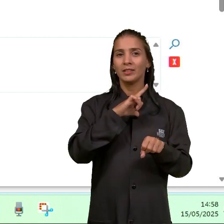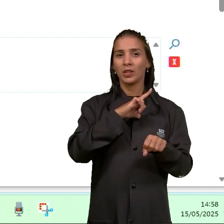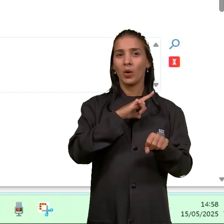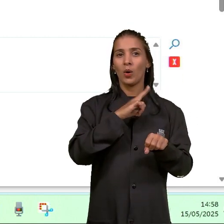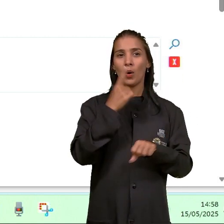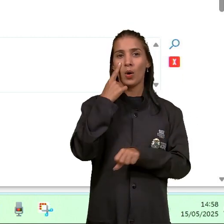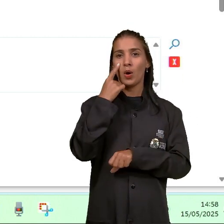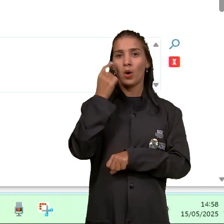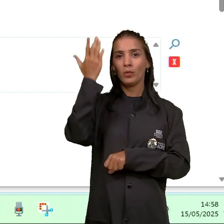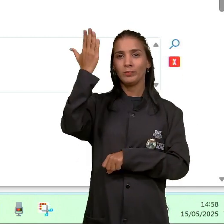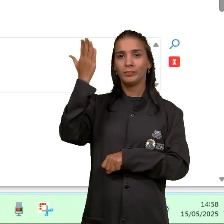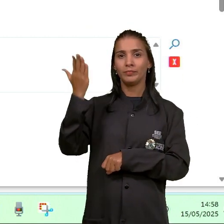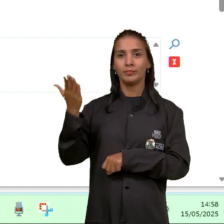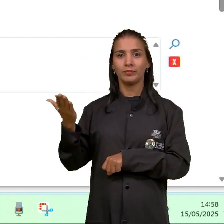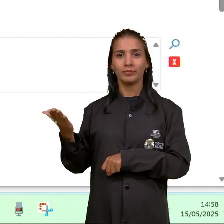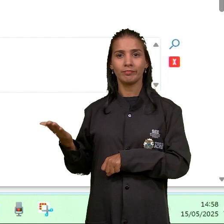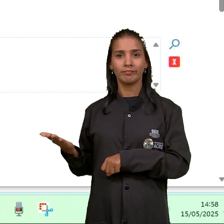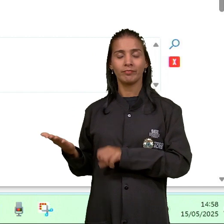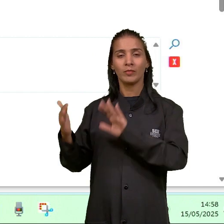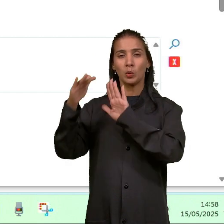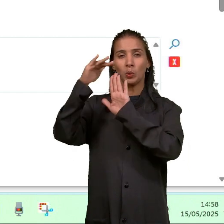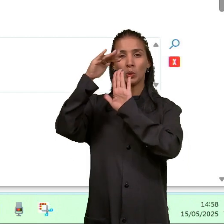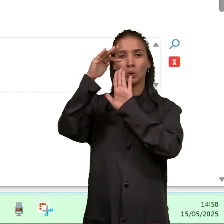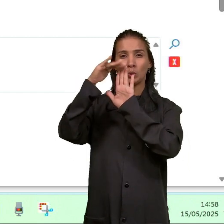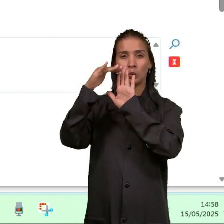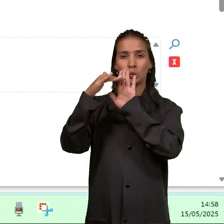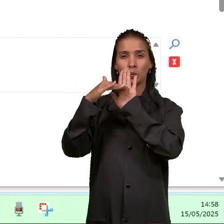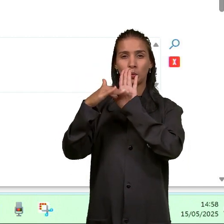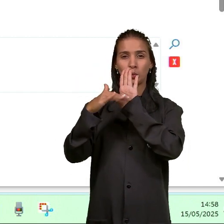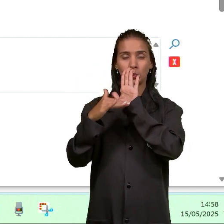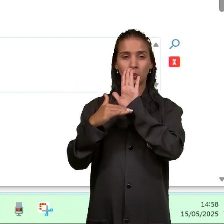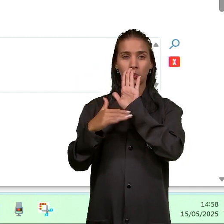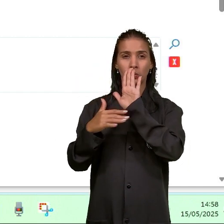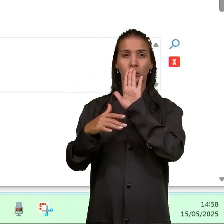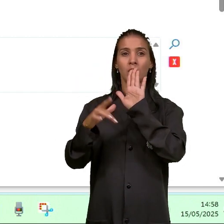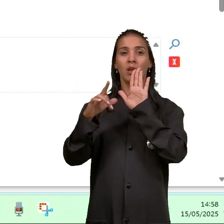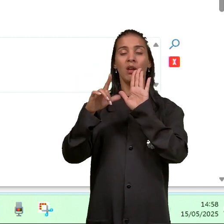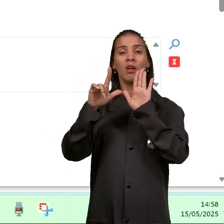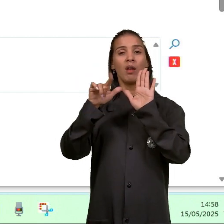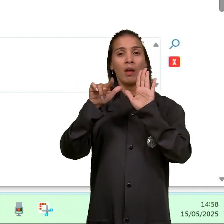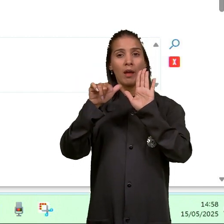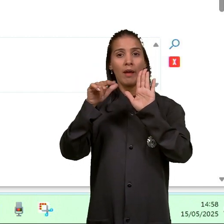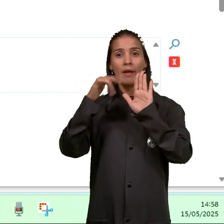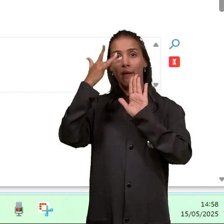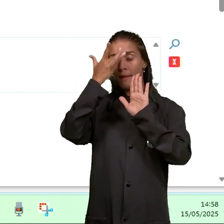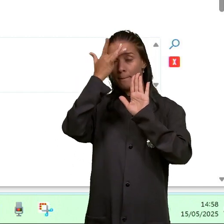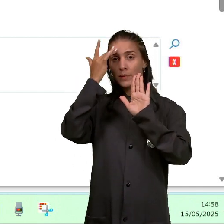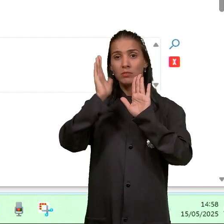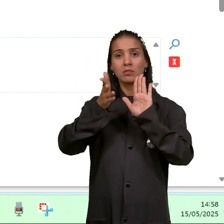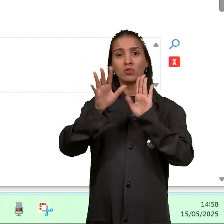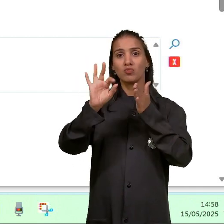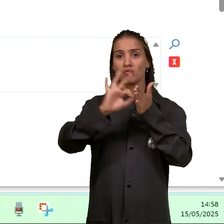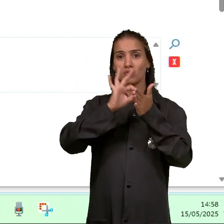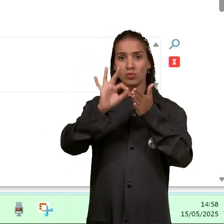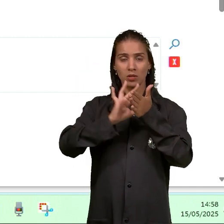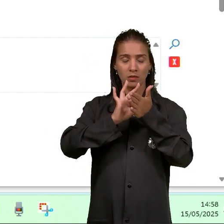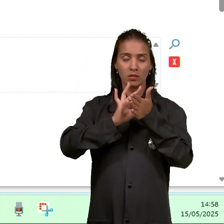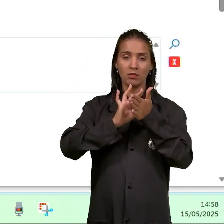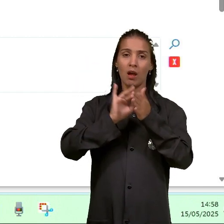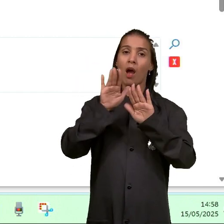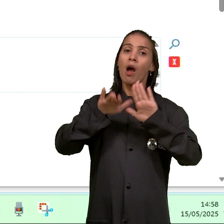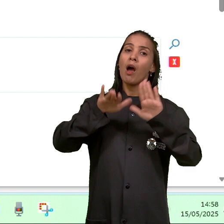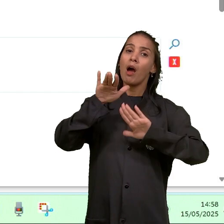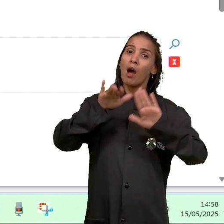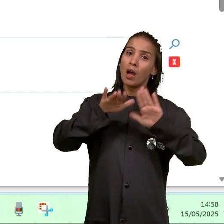externo. Se você perceber, ó, normalmente o e-mail cadastrado de quando é um usuário interno é um e-mail institucional. É o e-mail lá,